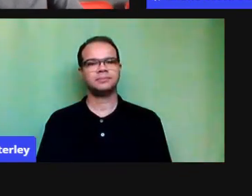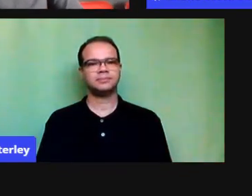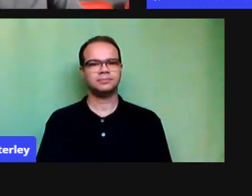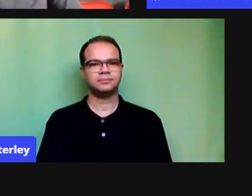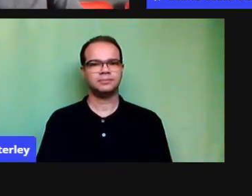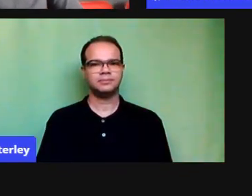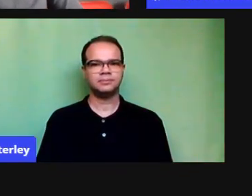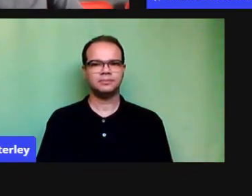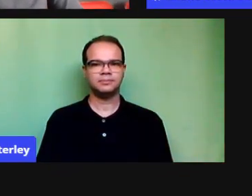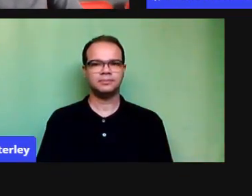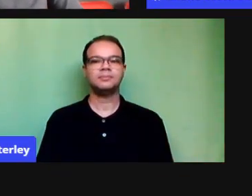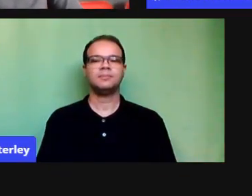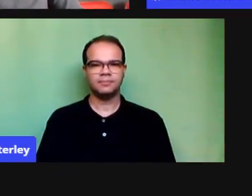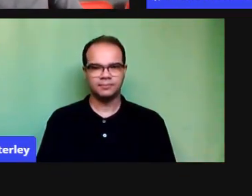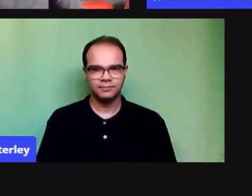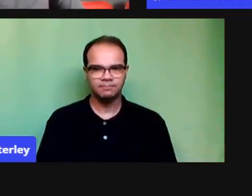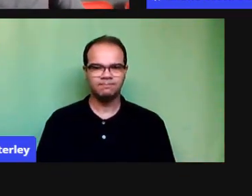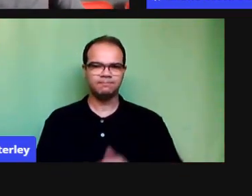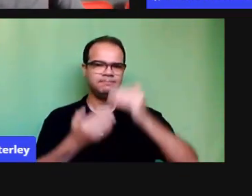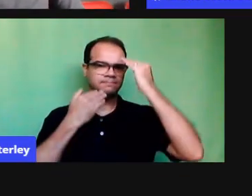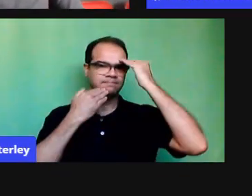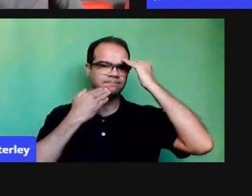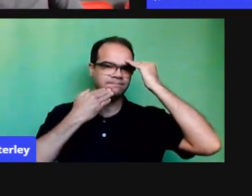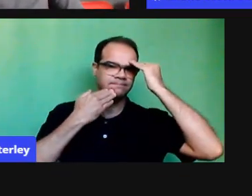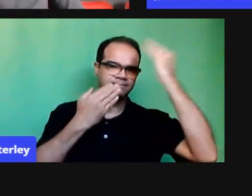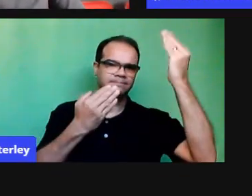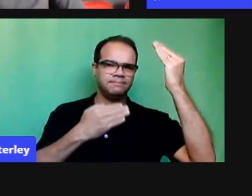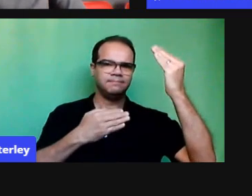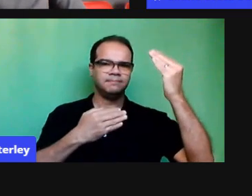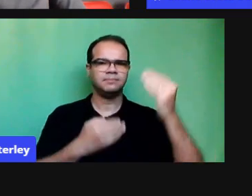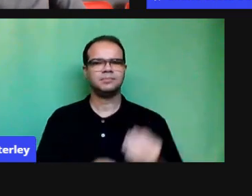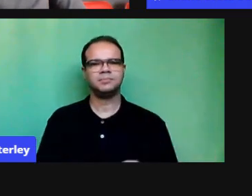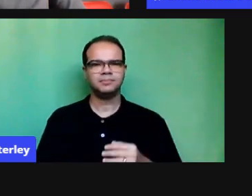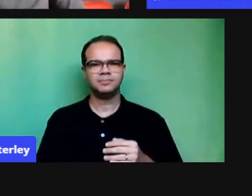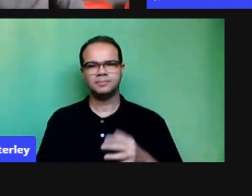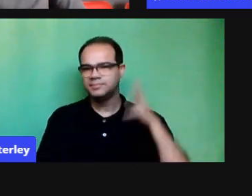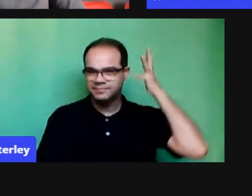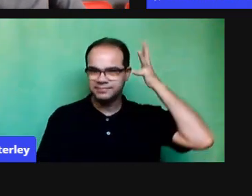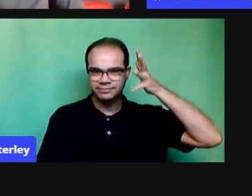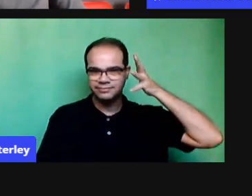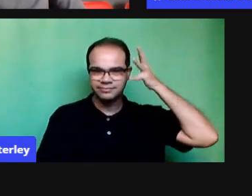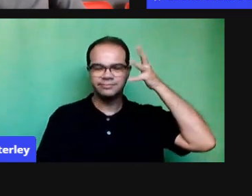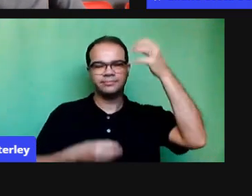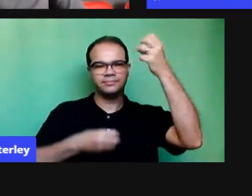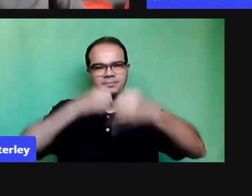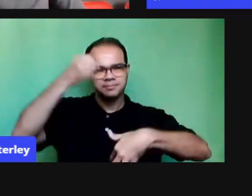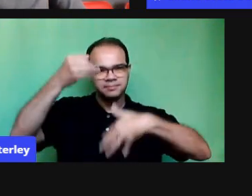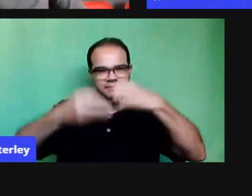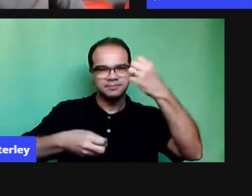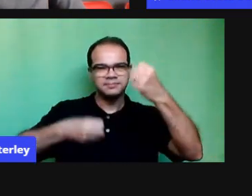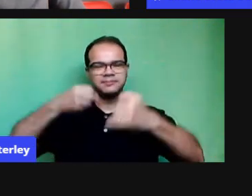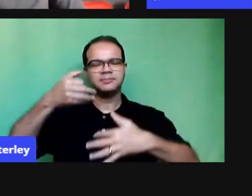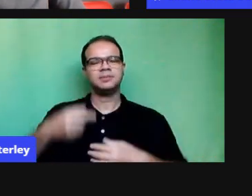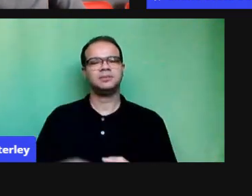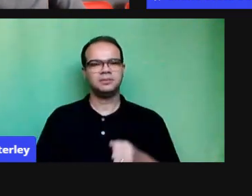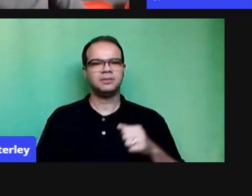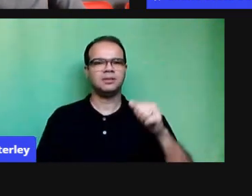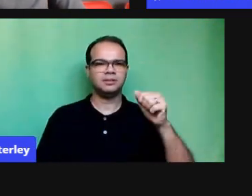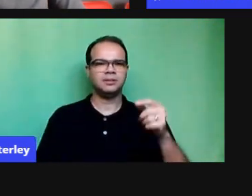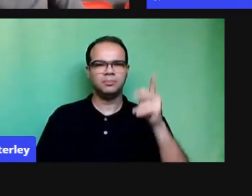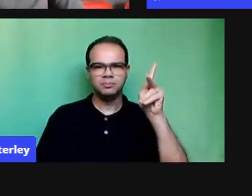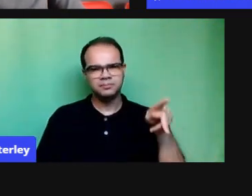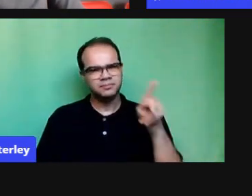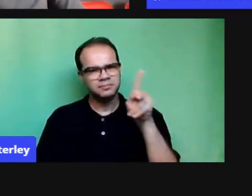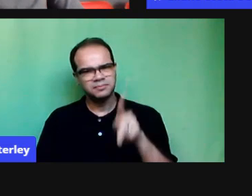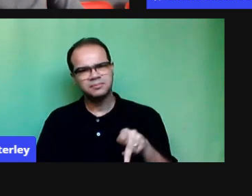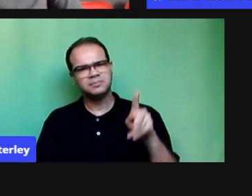Pessoal, eu gostaria de agradecer a presença dos nossos palestrantes, as contribuições, as falas, professora Adriana, professora Eliane,